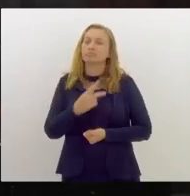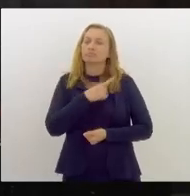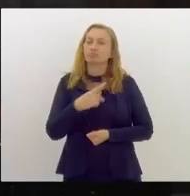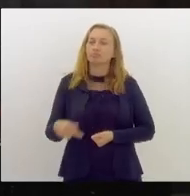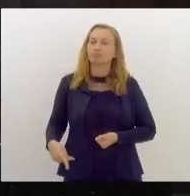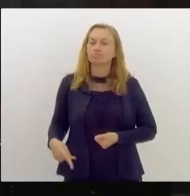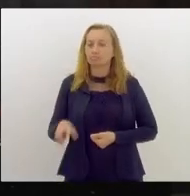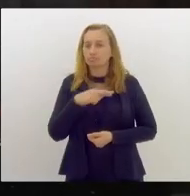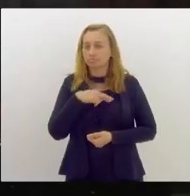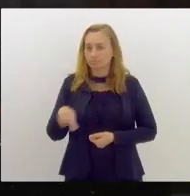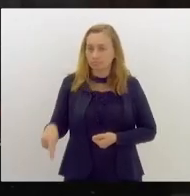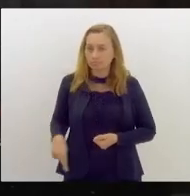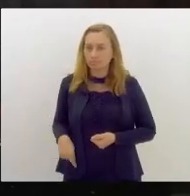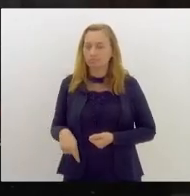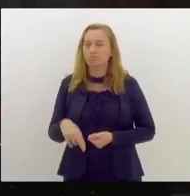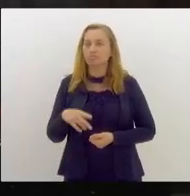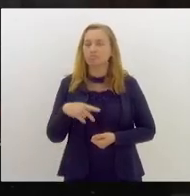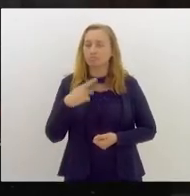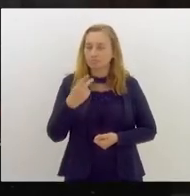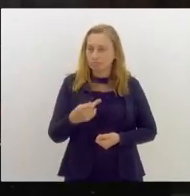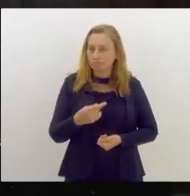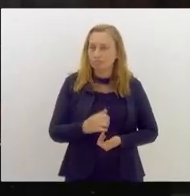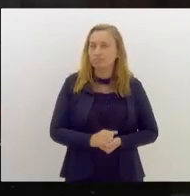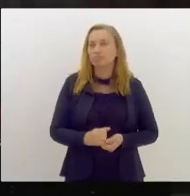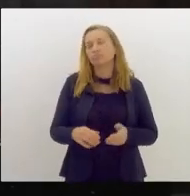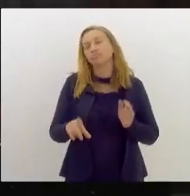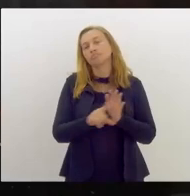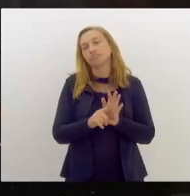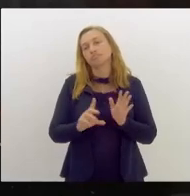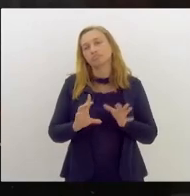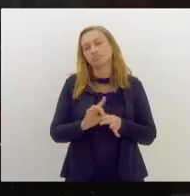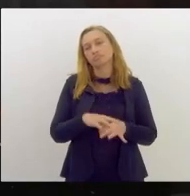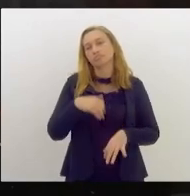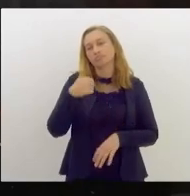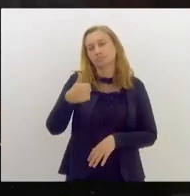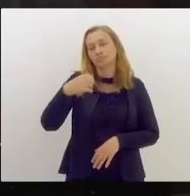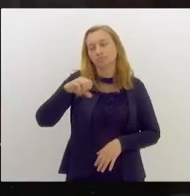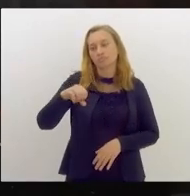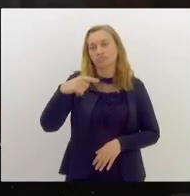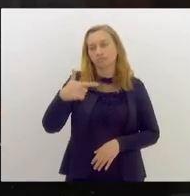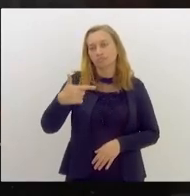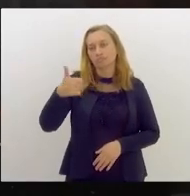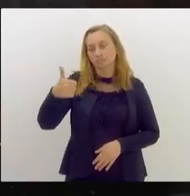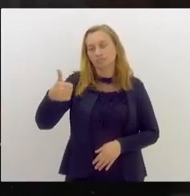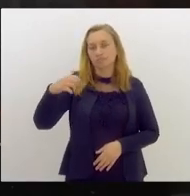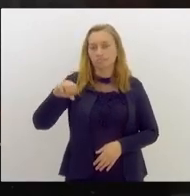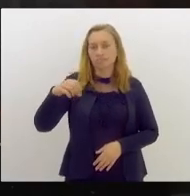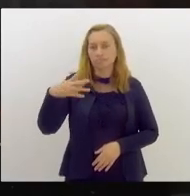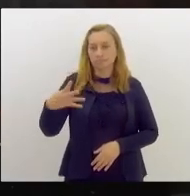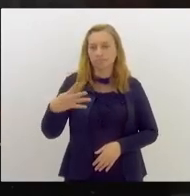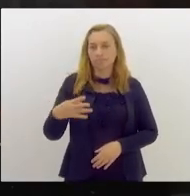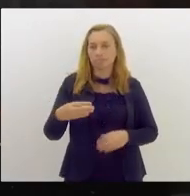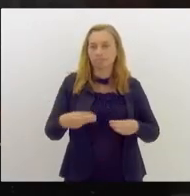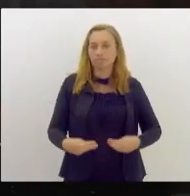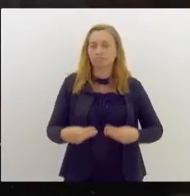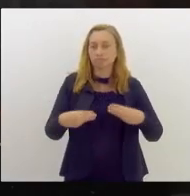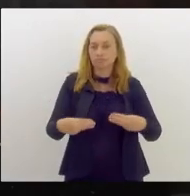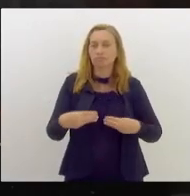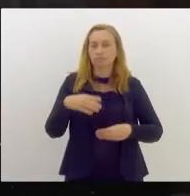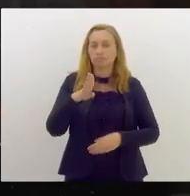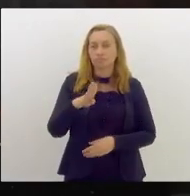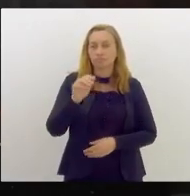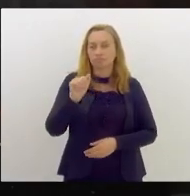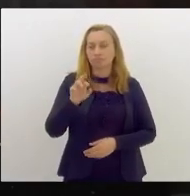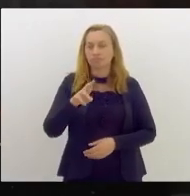da República promulgou as leis complementares 192194 Ministro Barroso decidiu